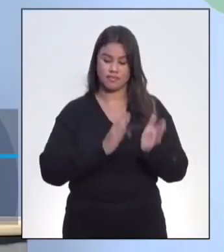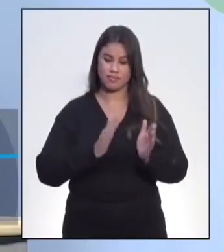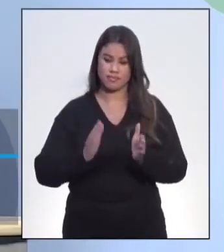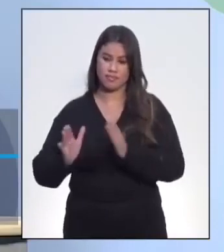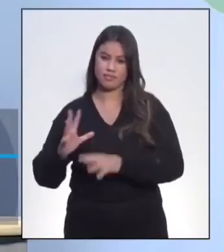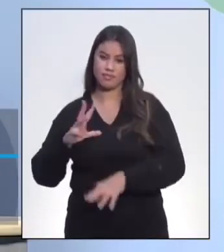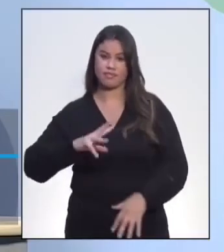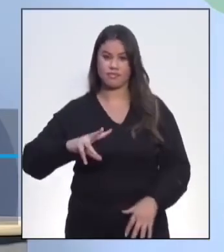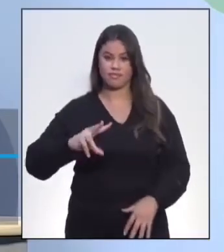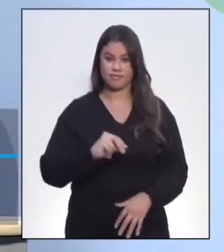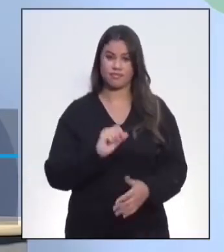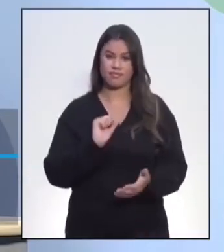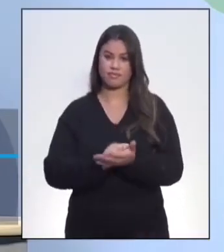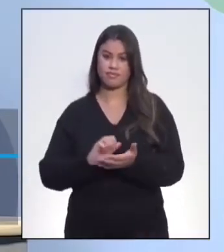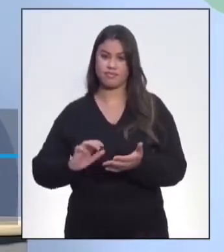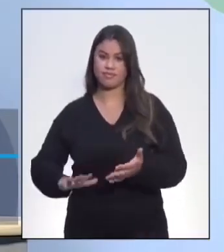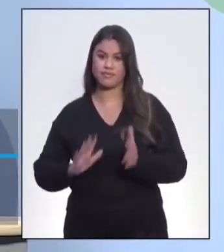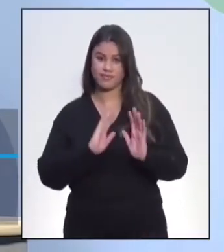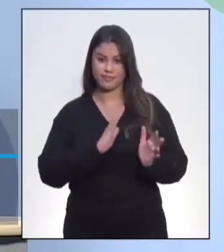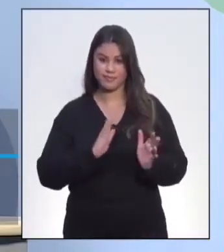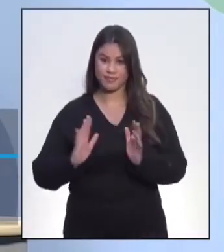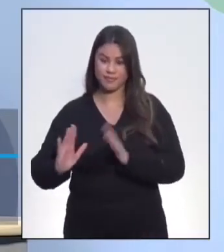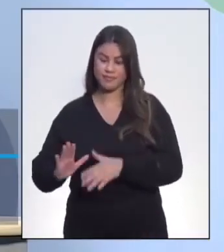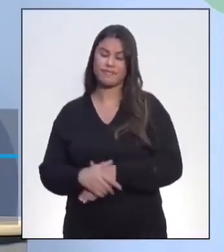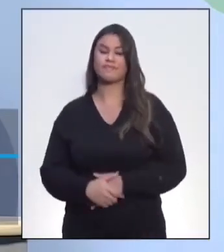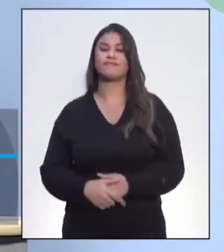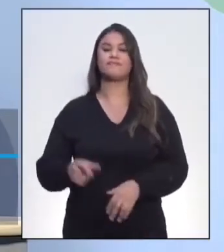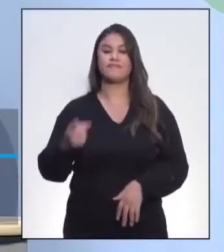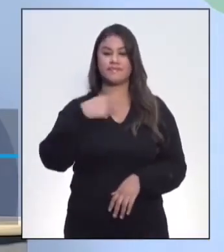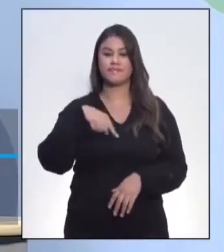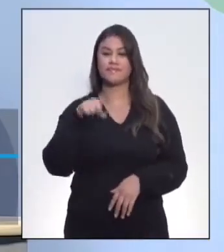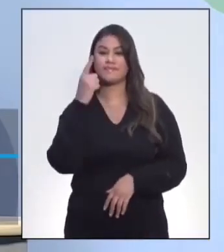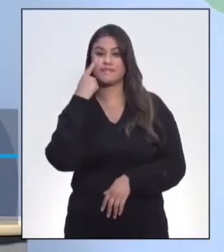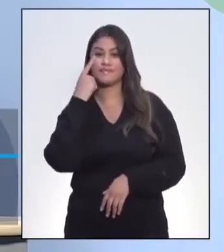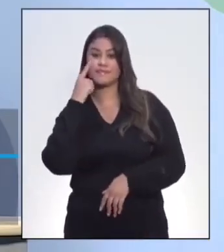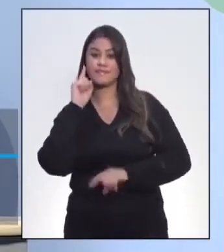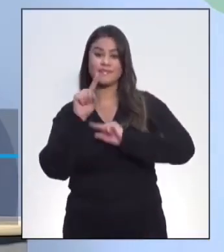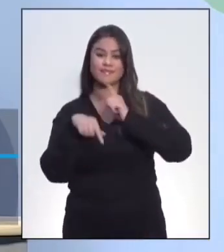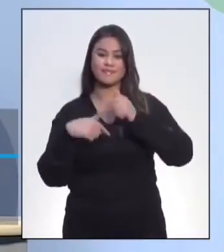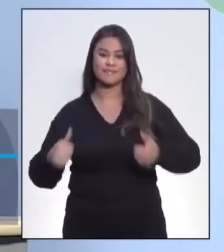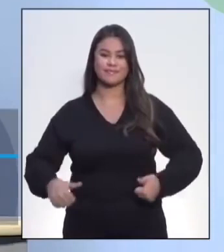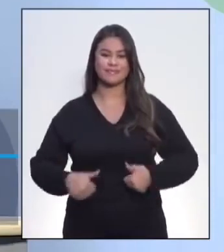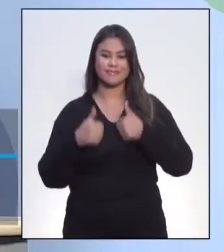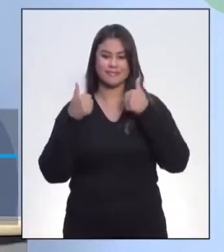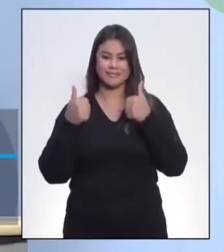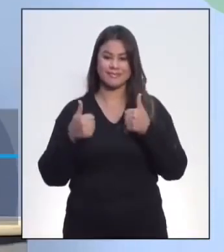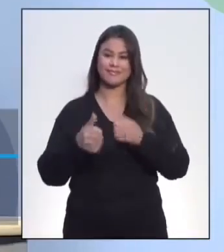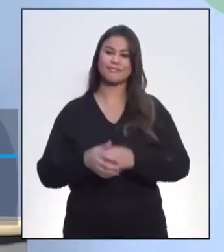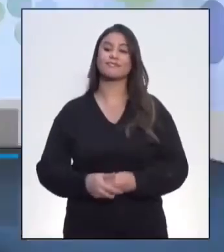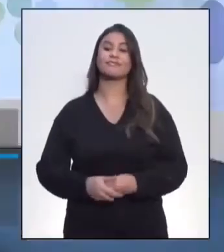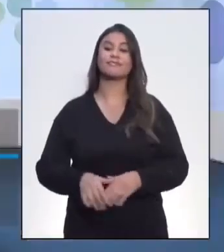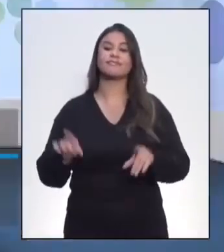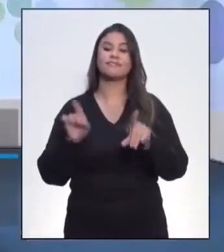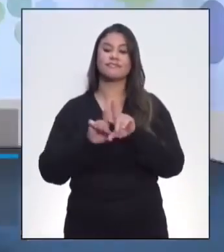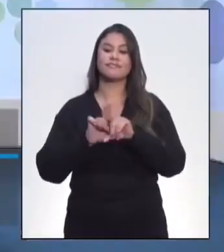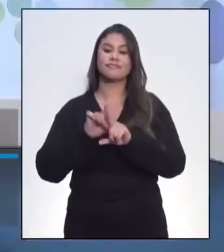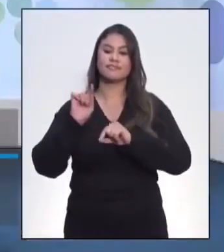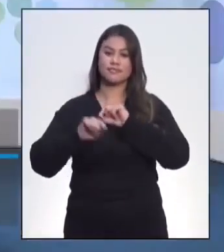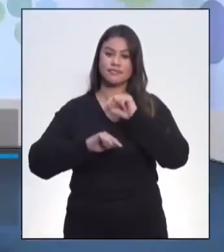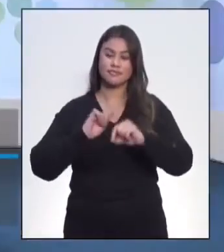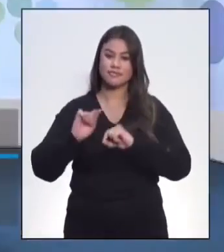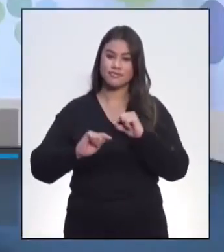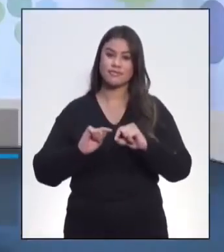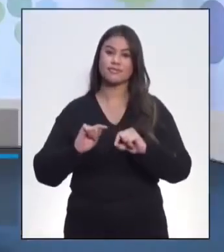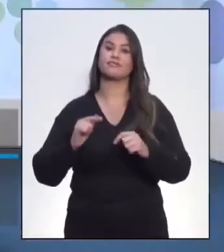atividades em dia, as aulas também em dia, que vocês vão ver que vai ser melhor até para vocês. Lembrando, inclusive, porque semana que vem é semana